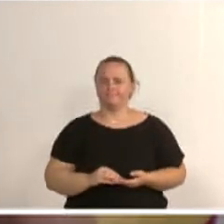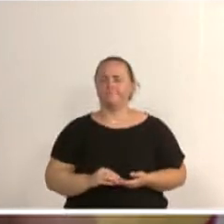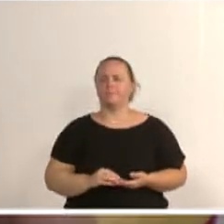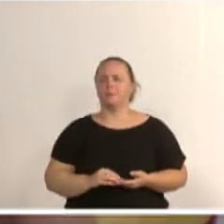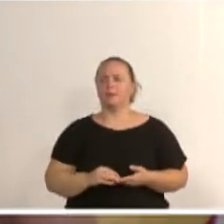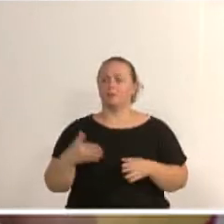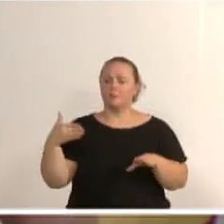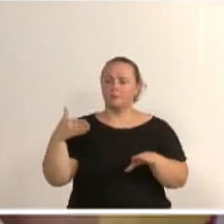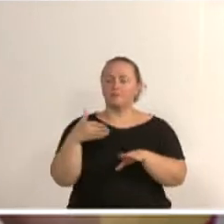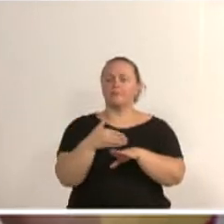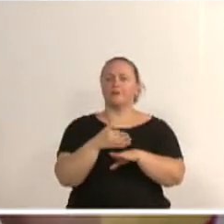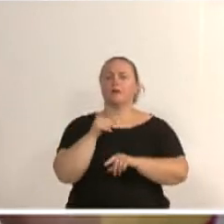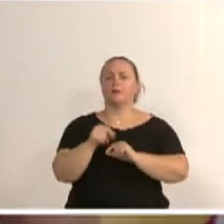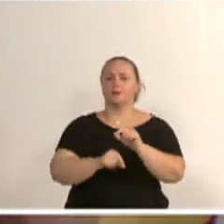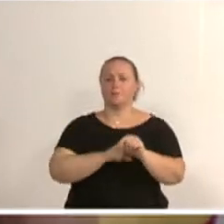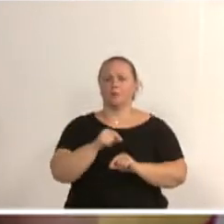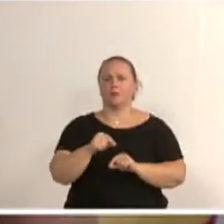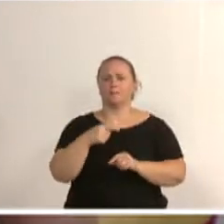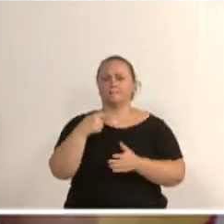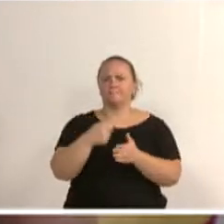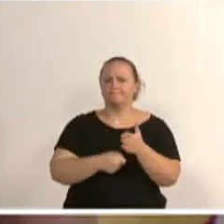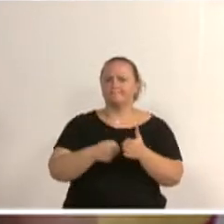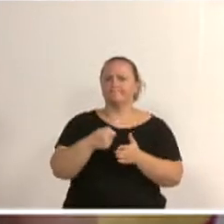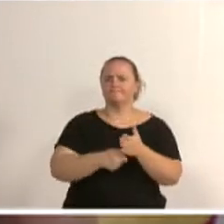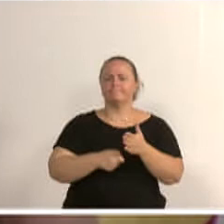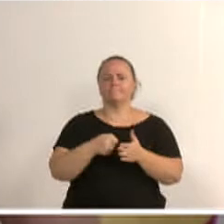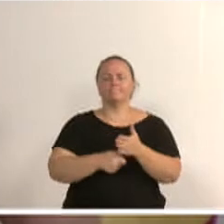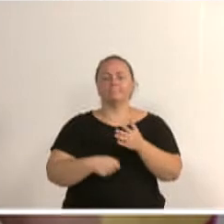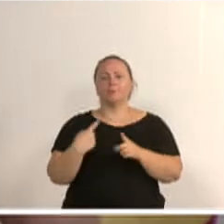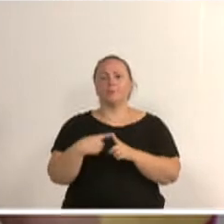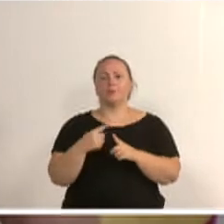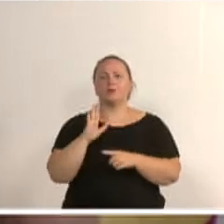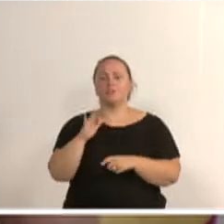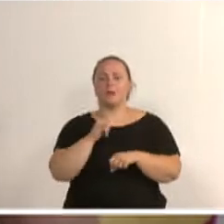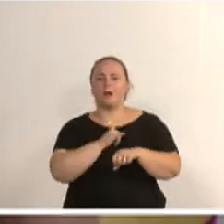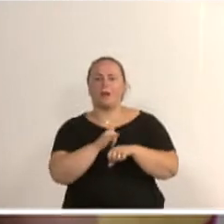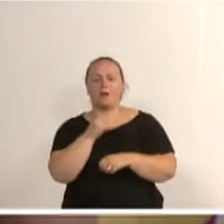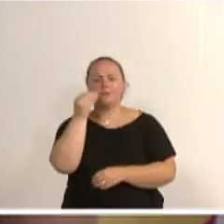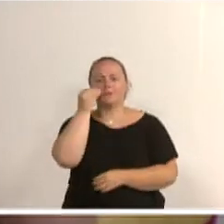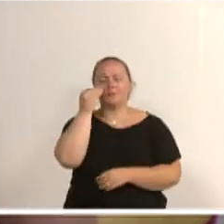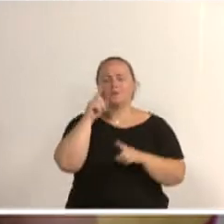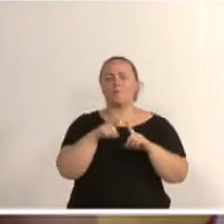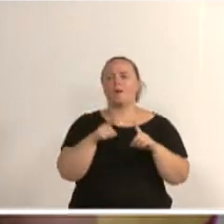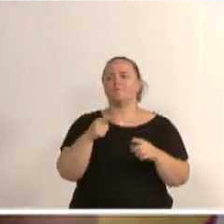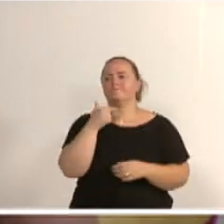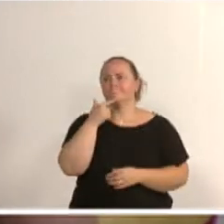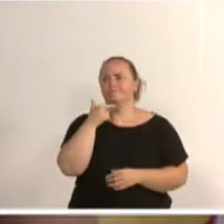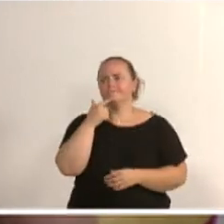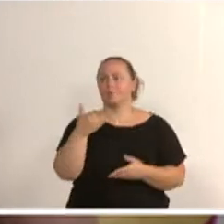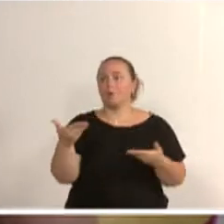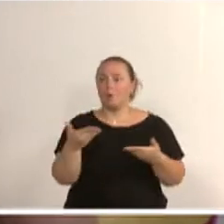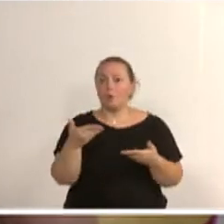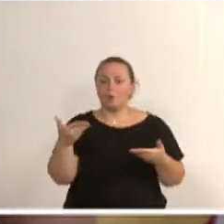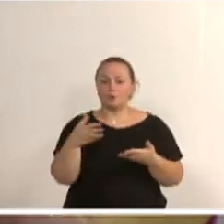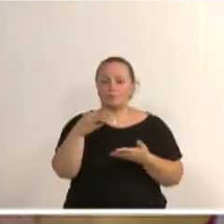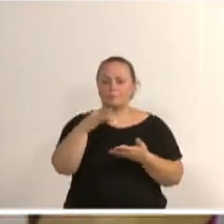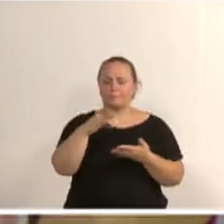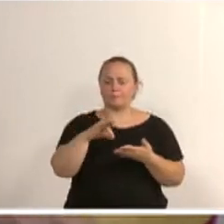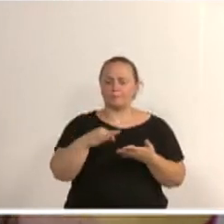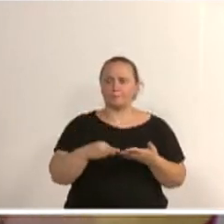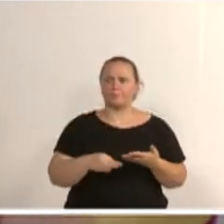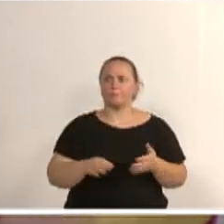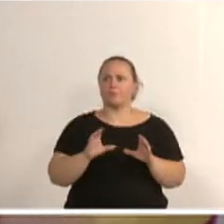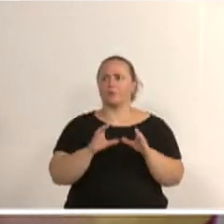brigar das formas que nós já tentamos, não tivemos êxito, e hoje eu vim trazer aqui um abaixo-assinado da comunidade.